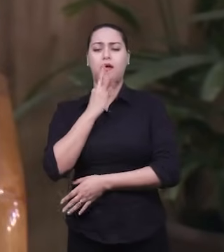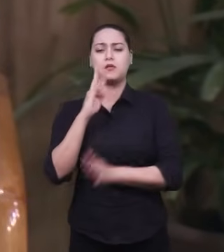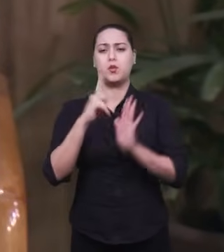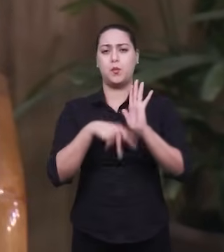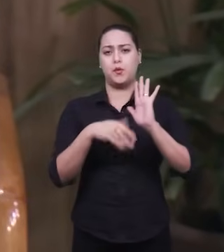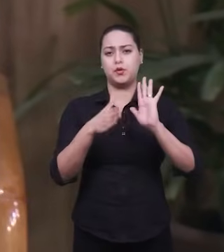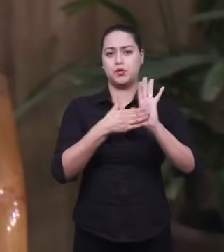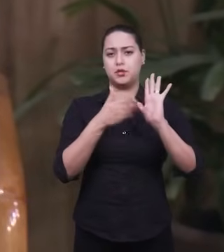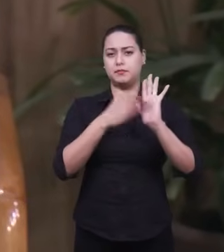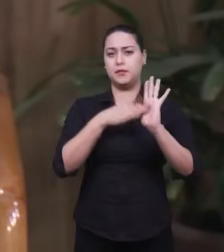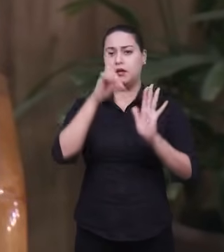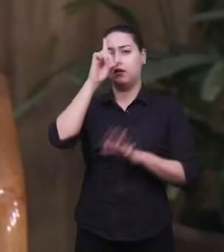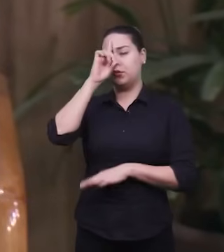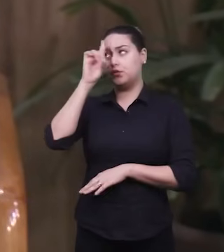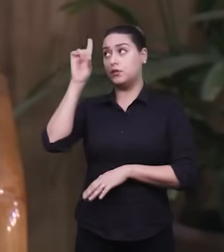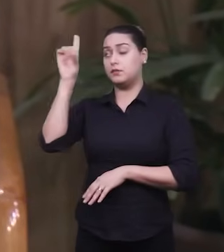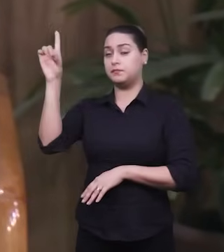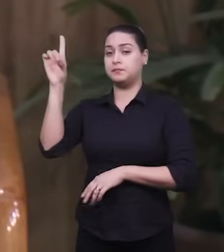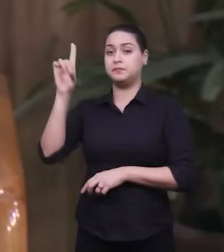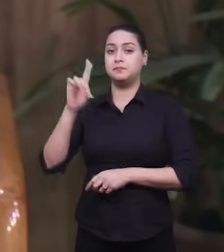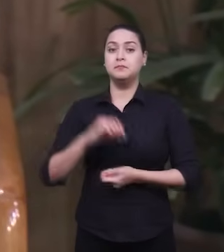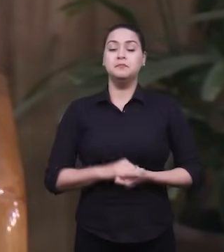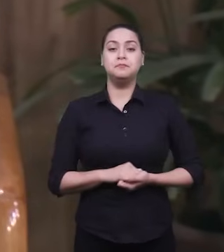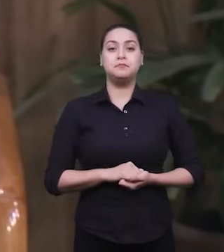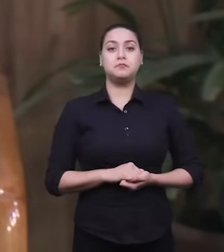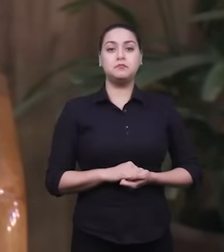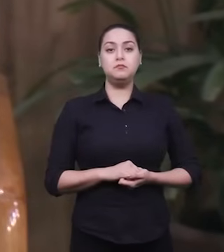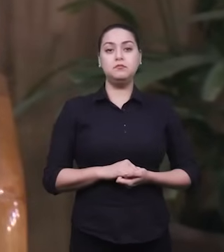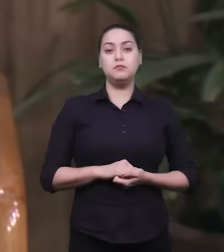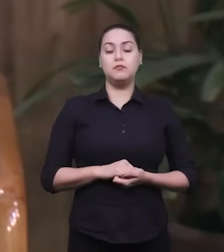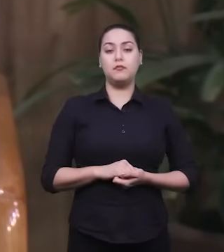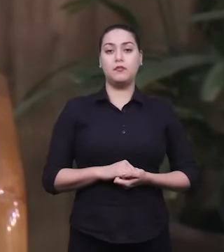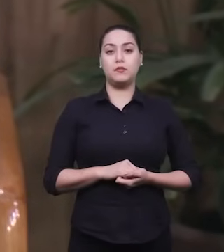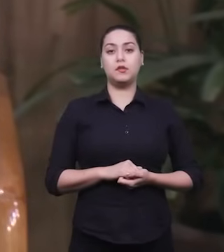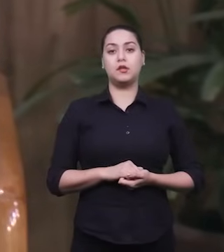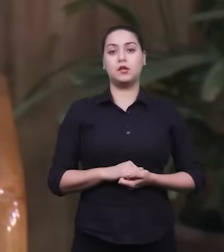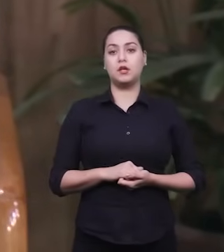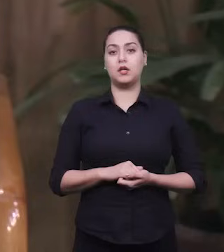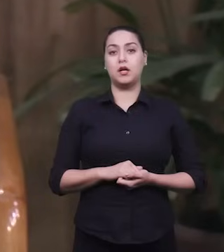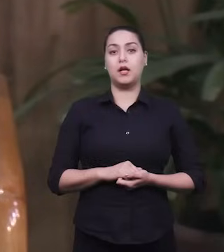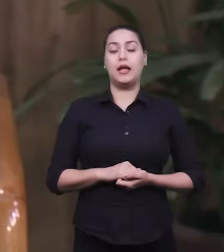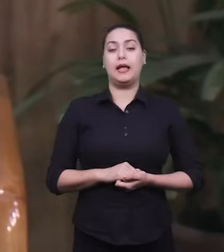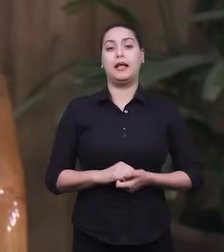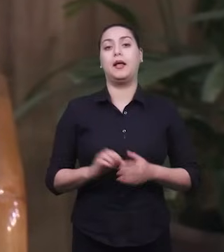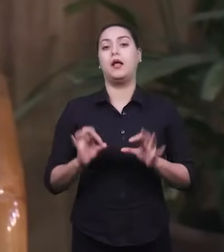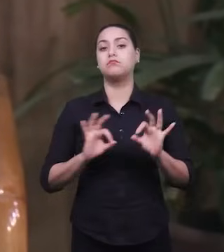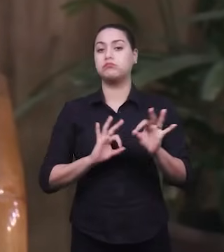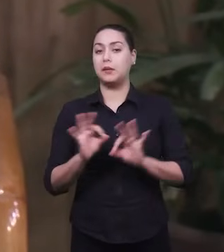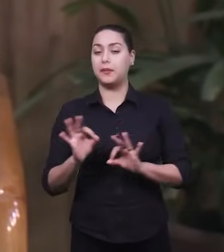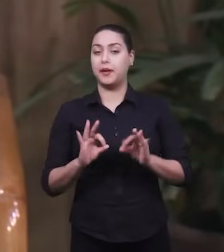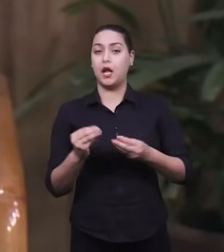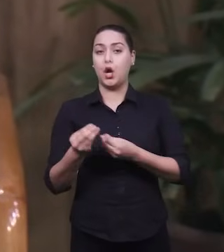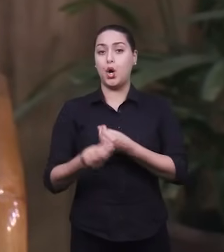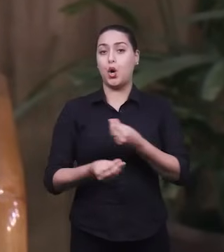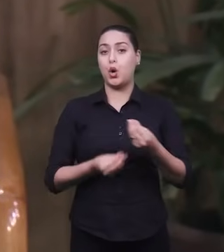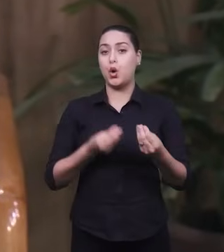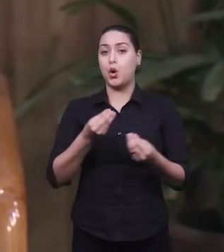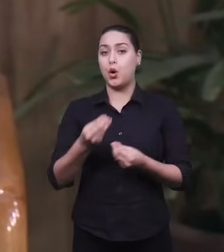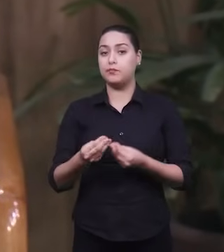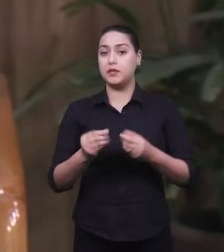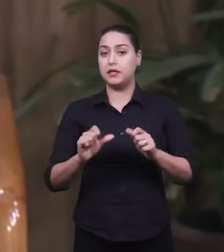o projeto de Deus e aquilo que o Senhor espera dela, para que ela esteja preparada. Mas como que a gente pode fazer a